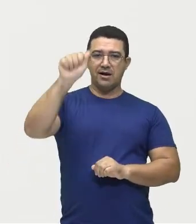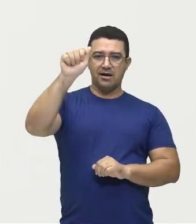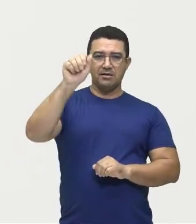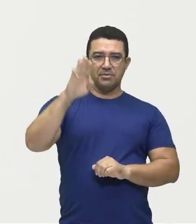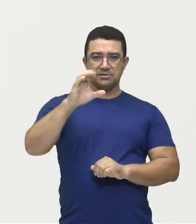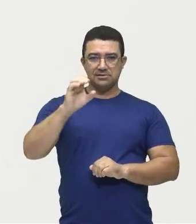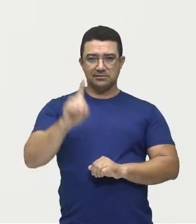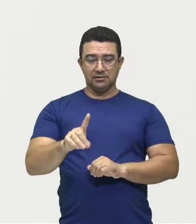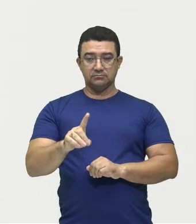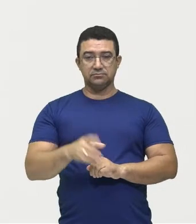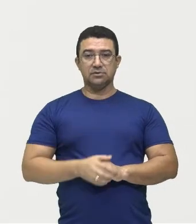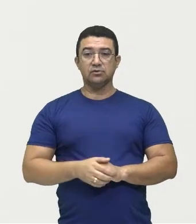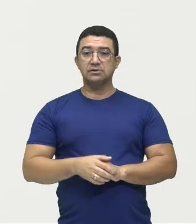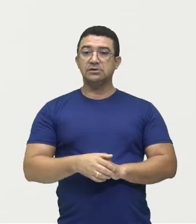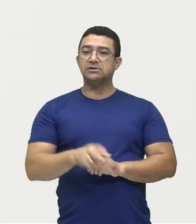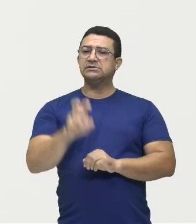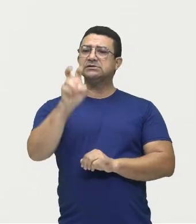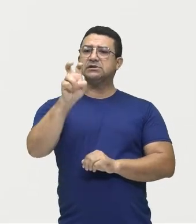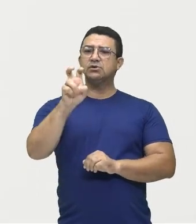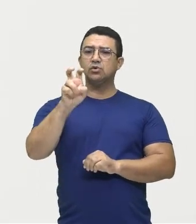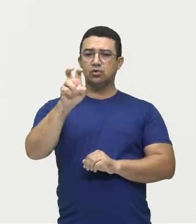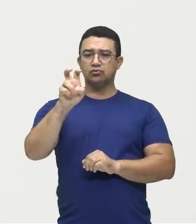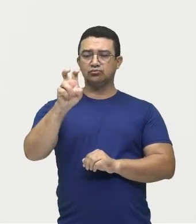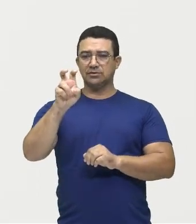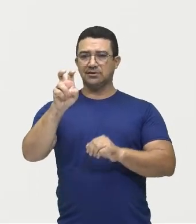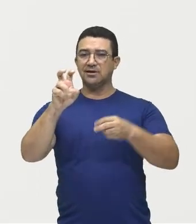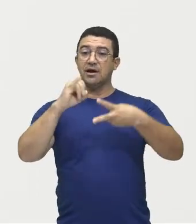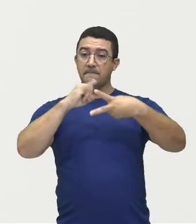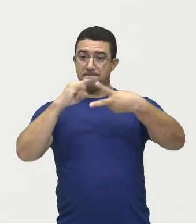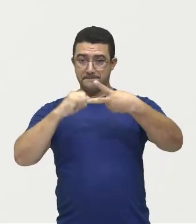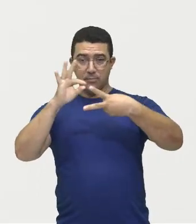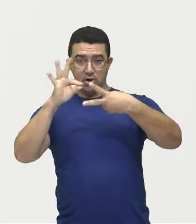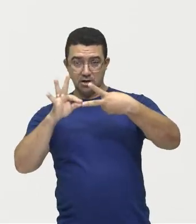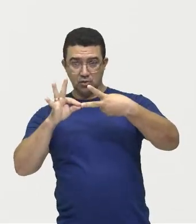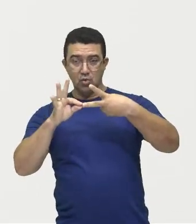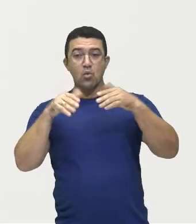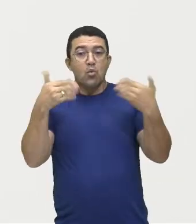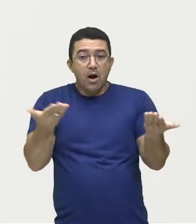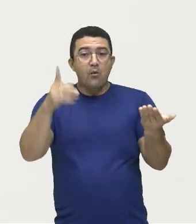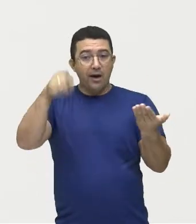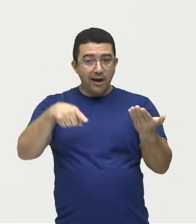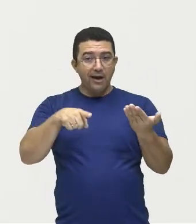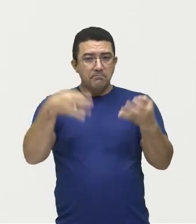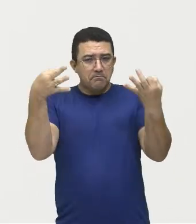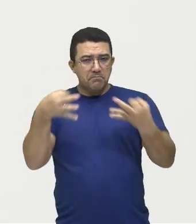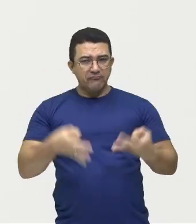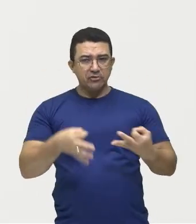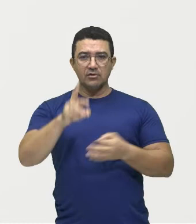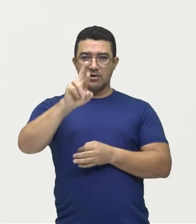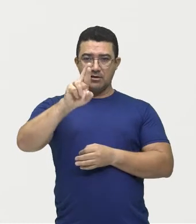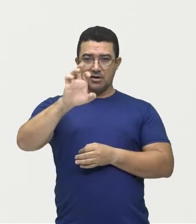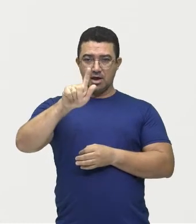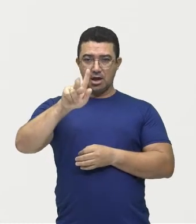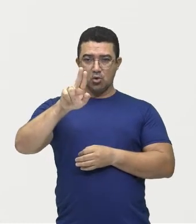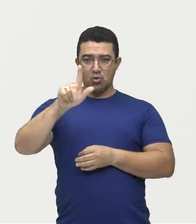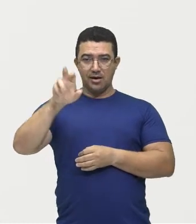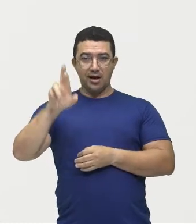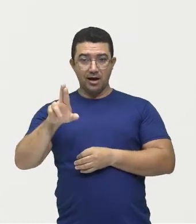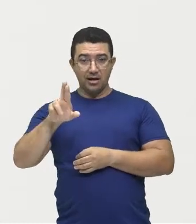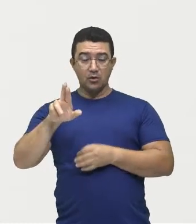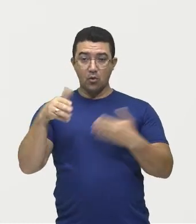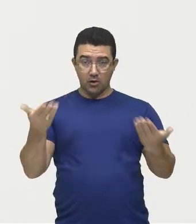cinco polígonos, perdão, quais deles são regulares? Vocês já podem ir colocando